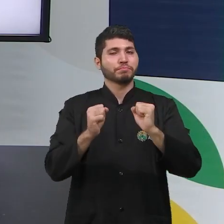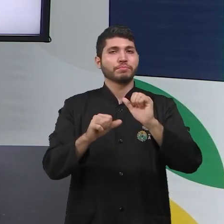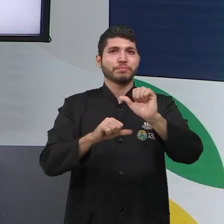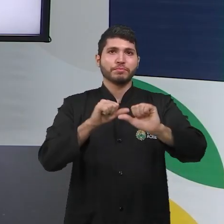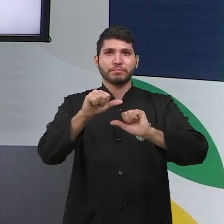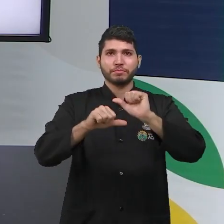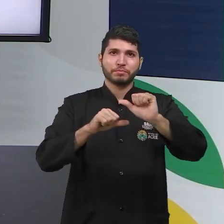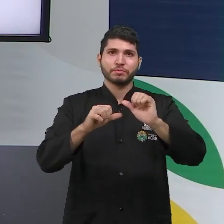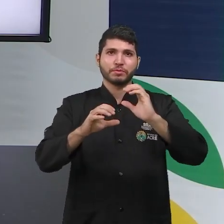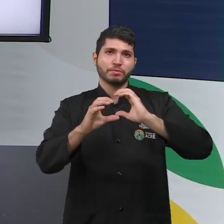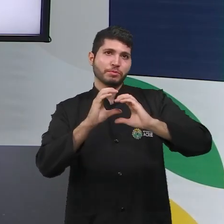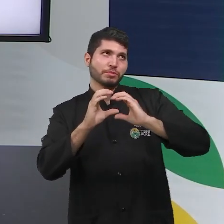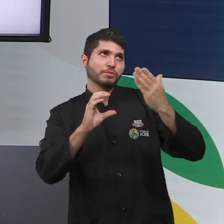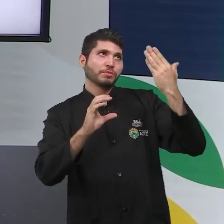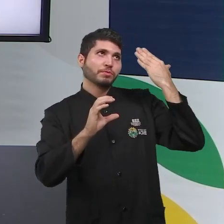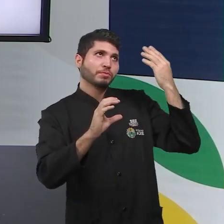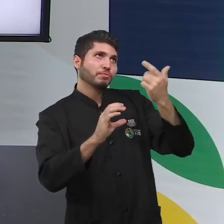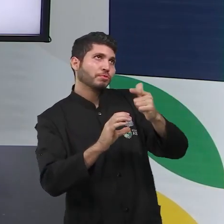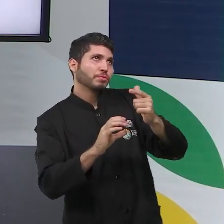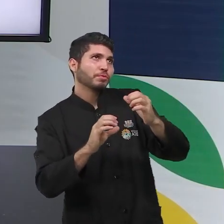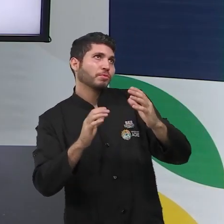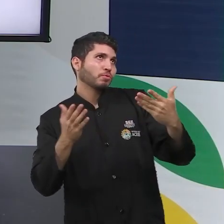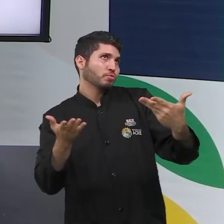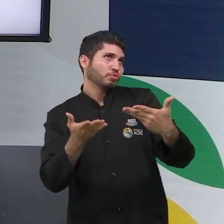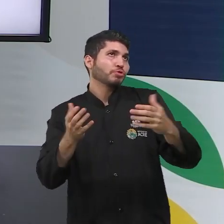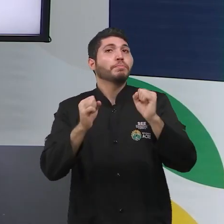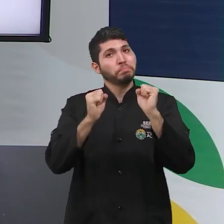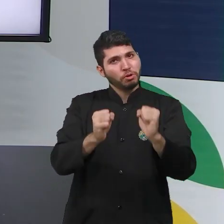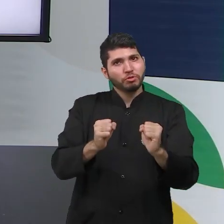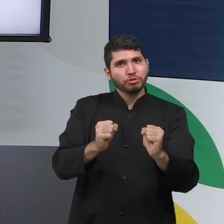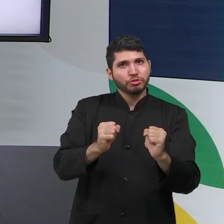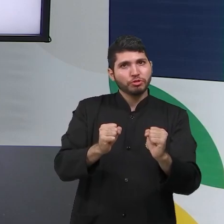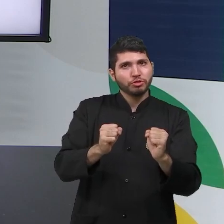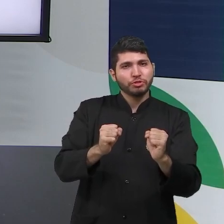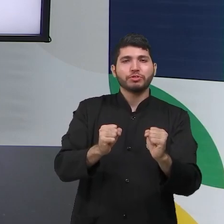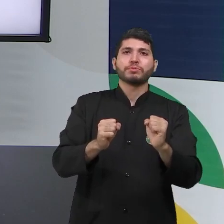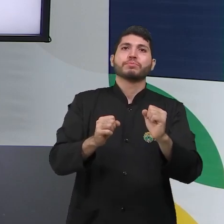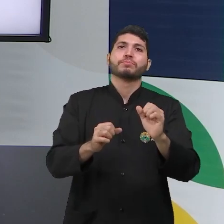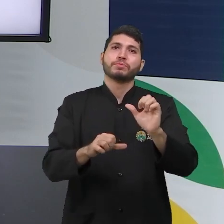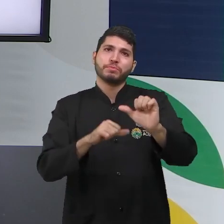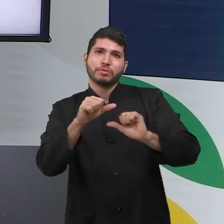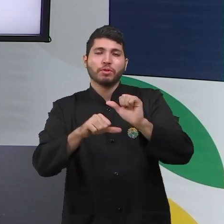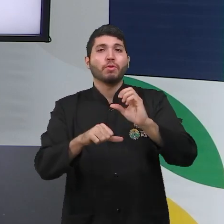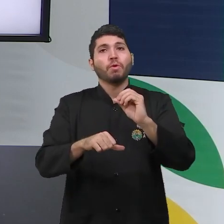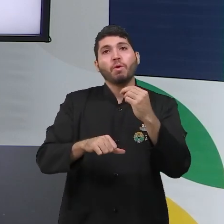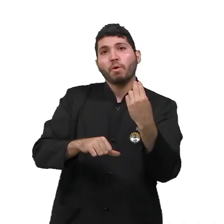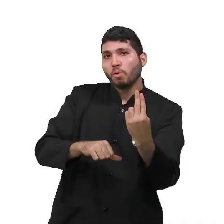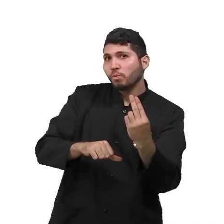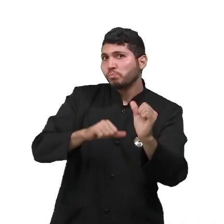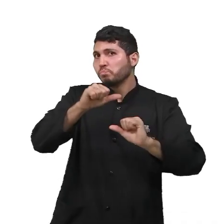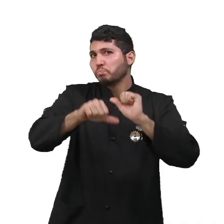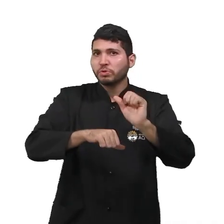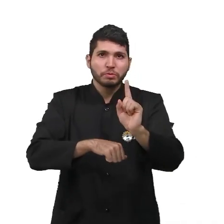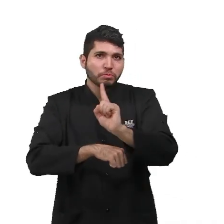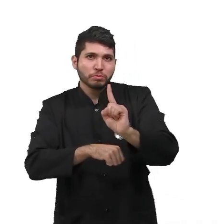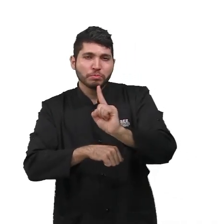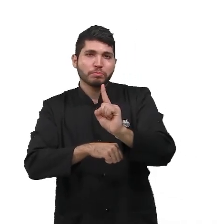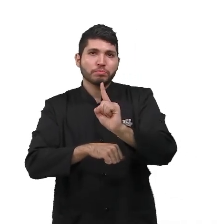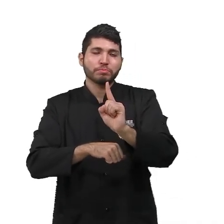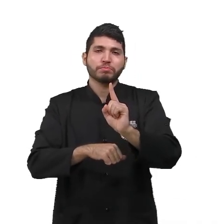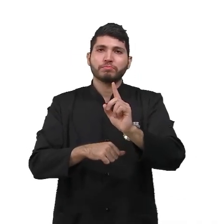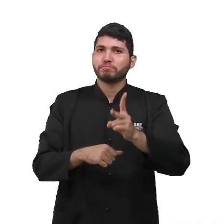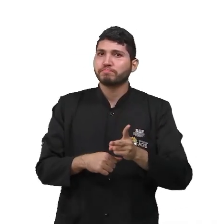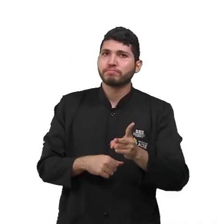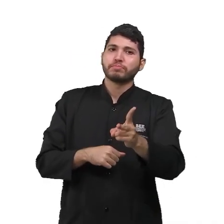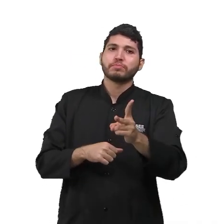que não existia pode existir. Ou pode continuar não existindo. Então, continuando aqui na tirinha, ele